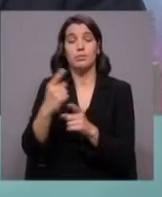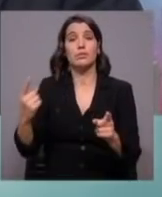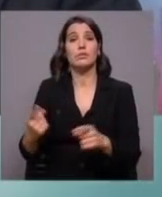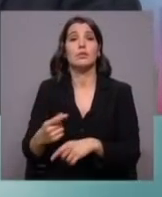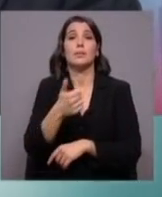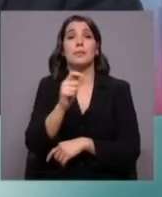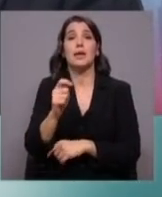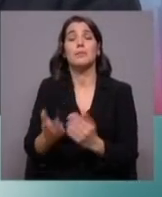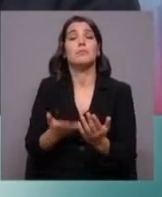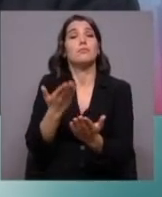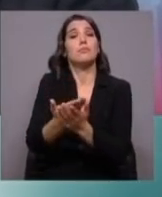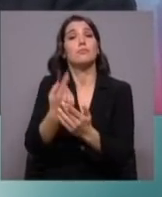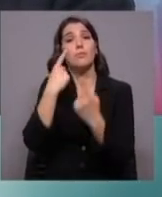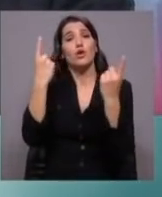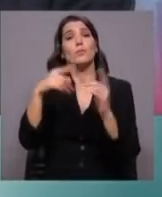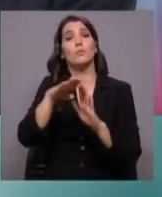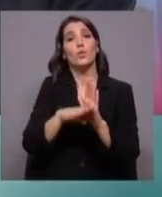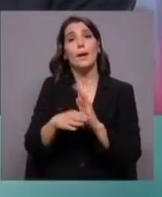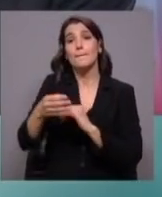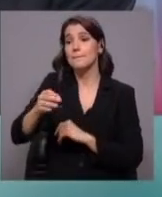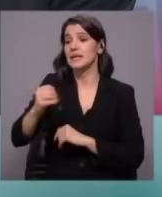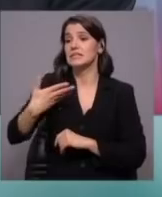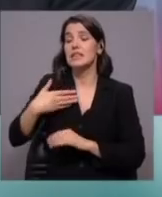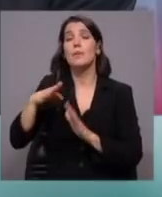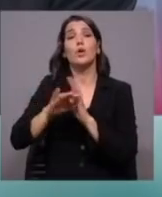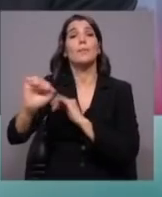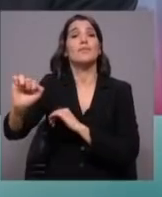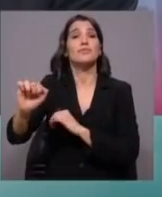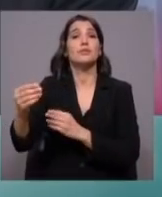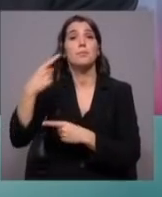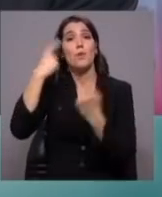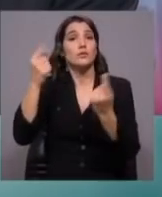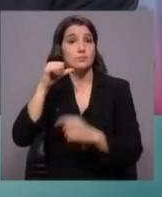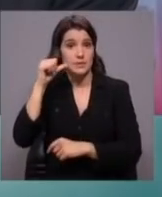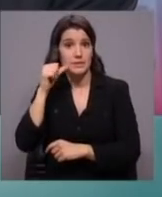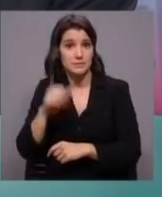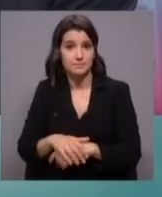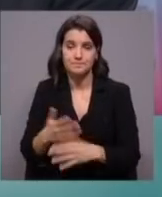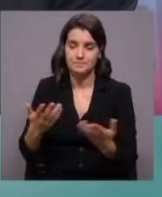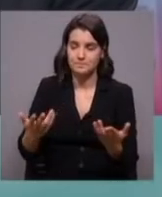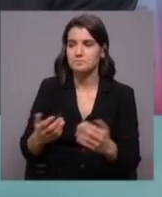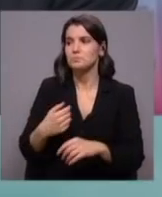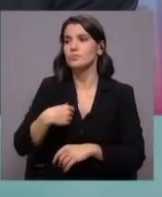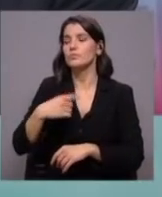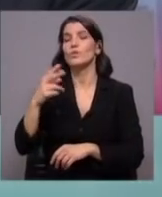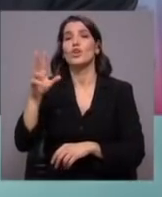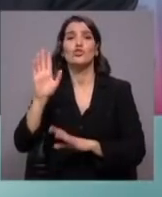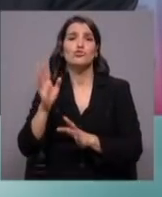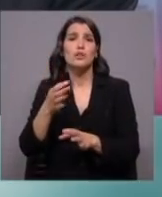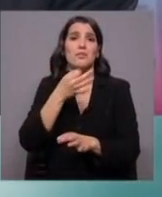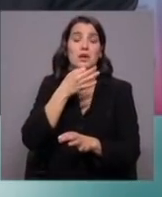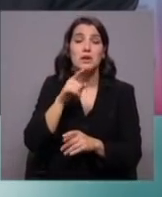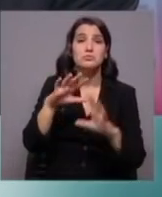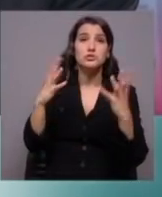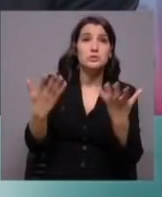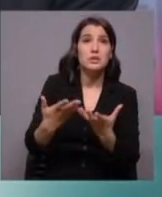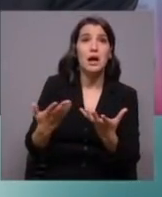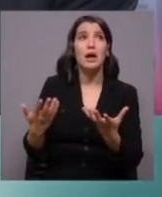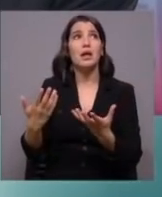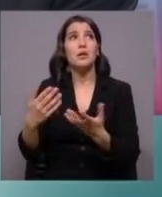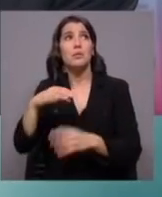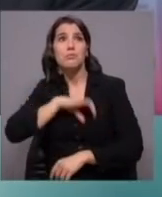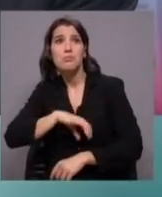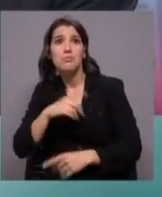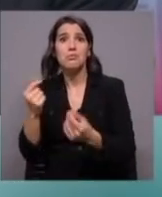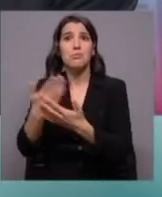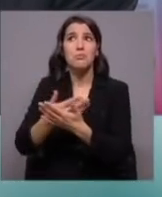seu programa, o PSD ainda não apresentou o seu programa. Ainda não. E, portanto, eu já ouvi uma generalidade sobre economia e salários sem nenhuma proposta concreta